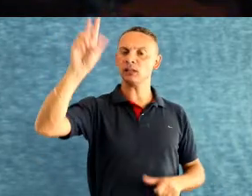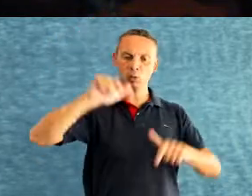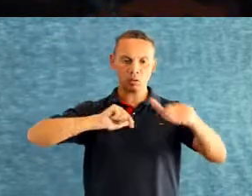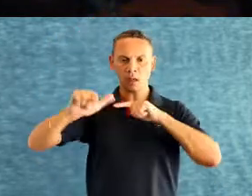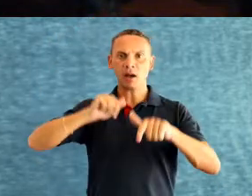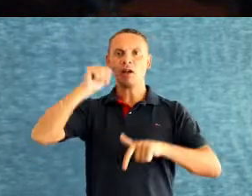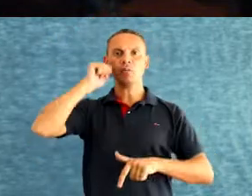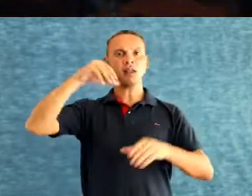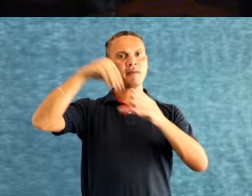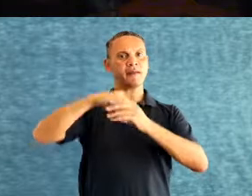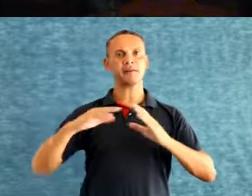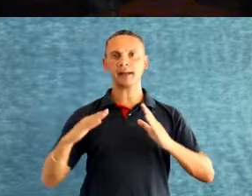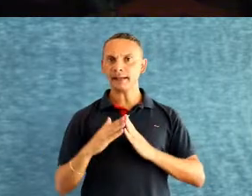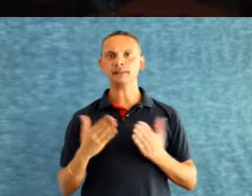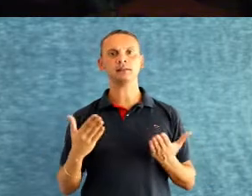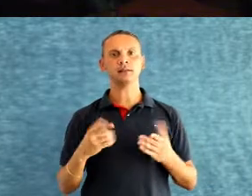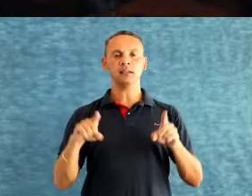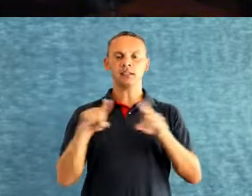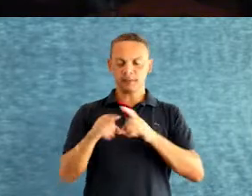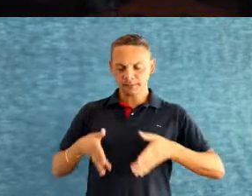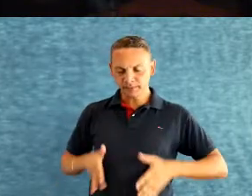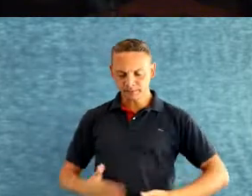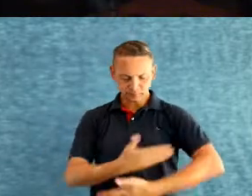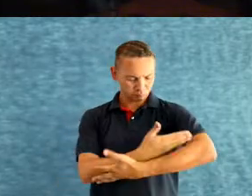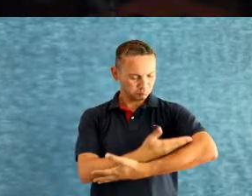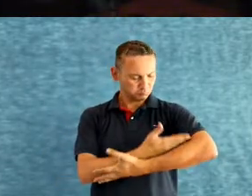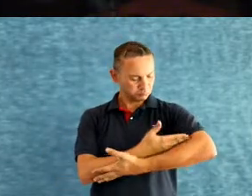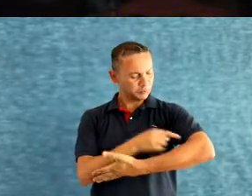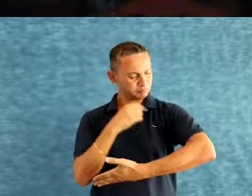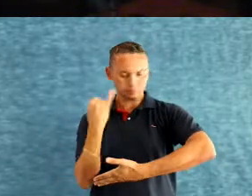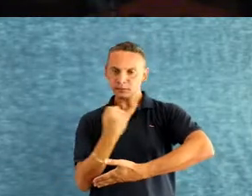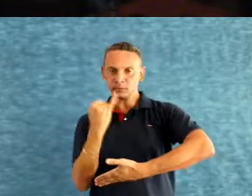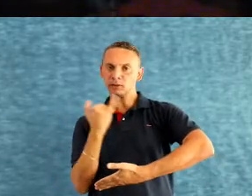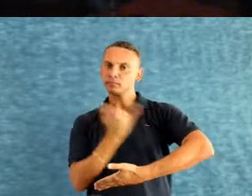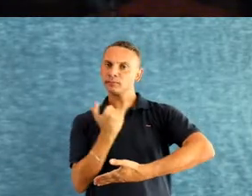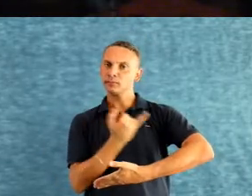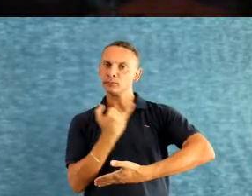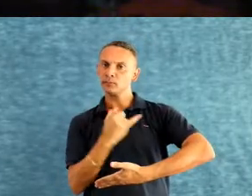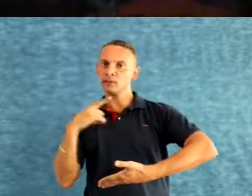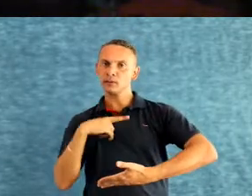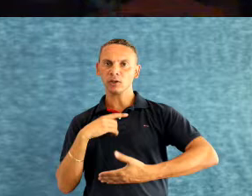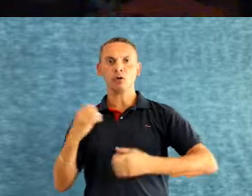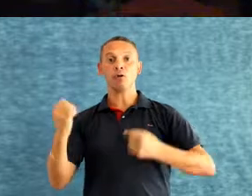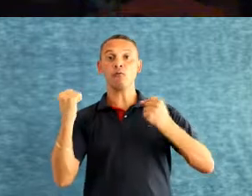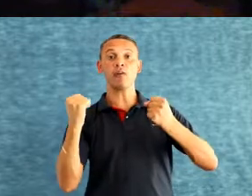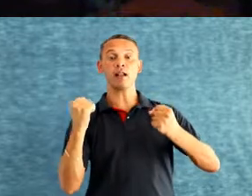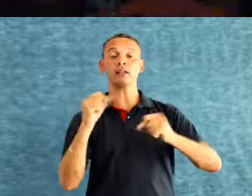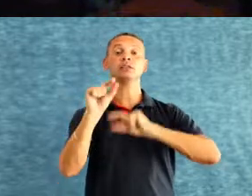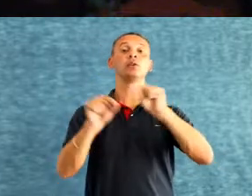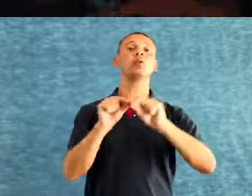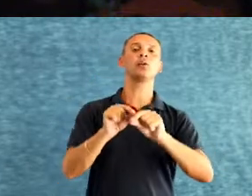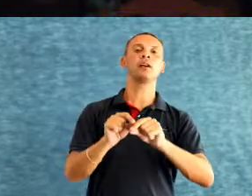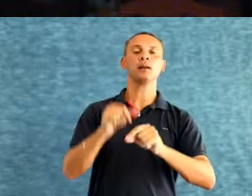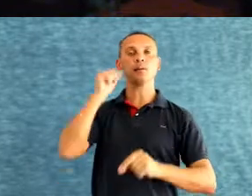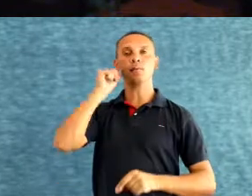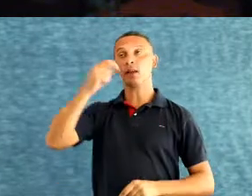doméstico, da maternidade, tá? Foi necessário fortalecer essa ideia que a maternidade,